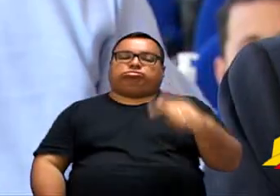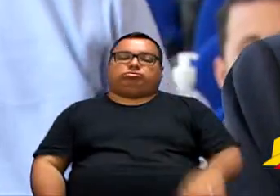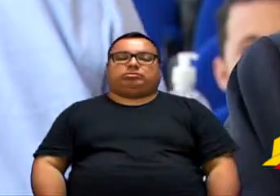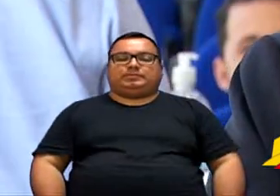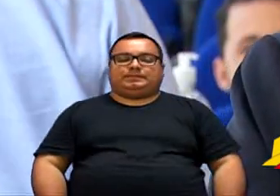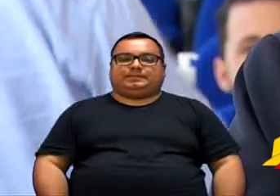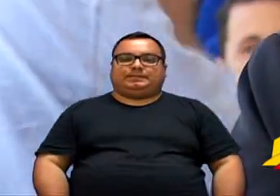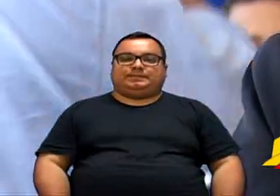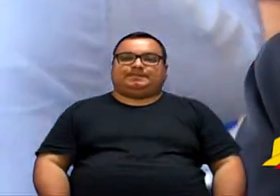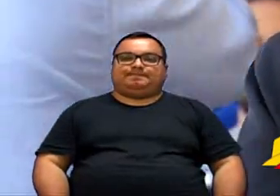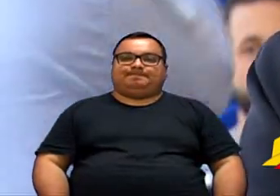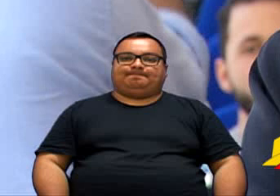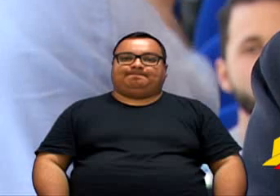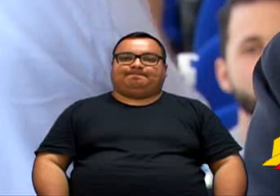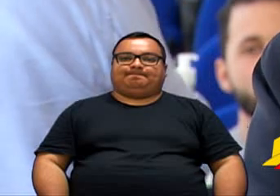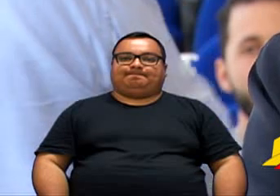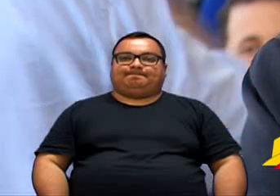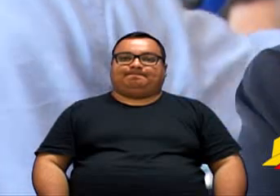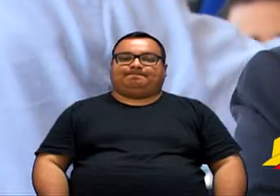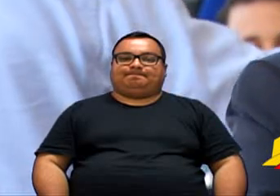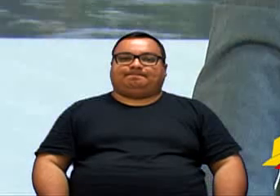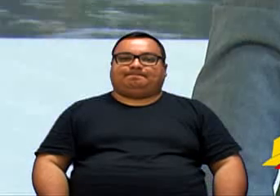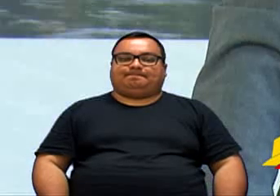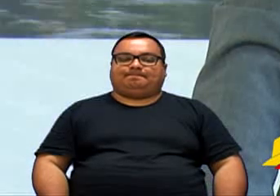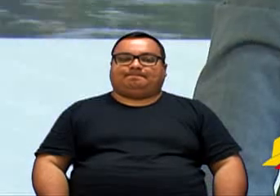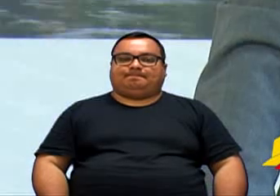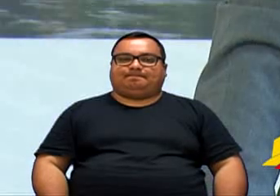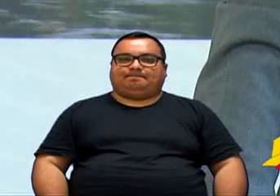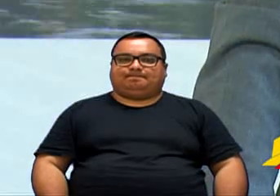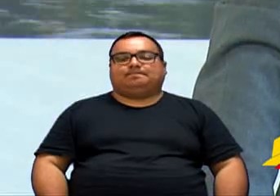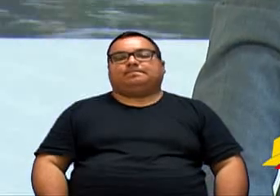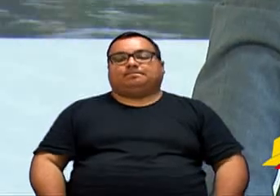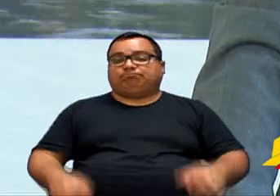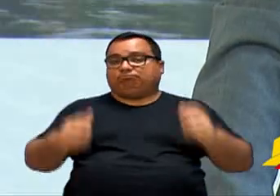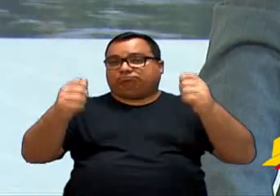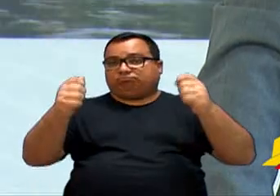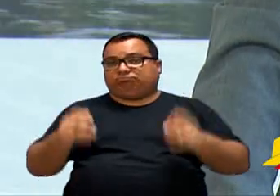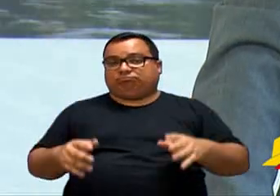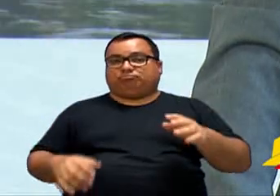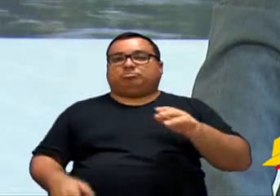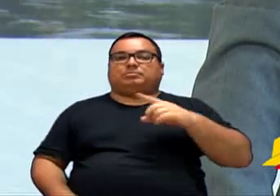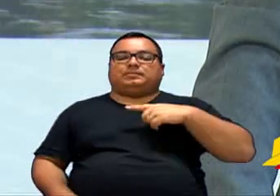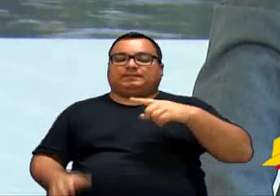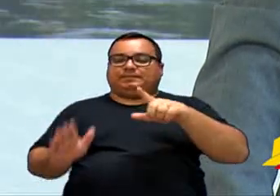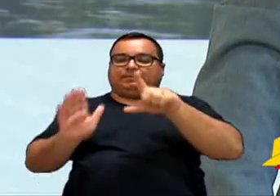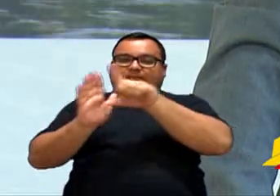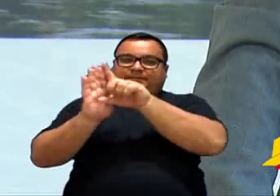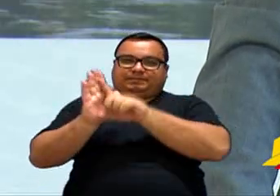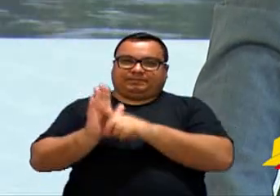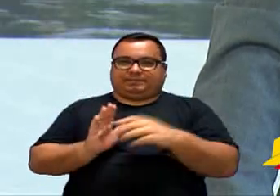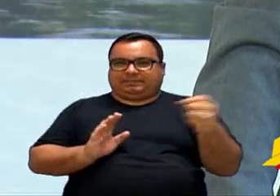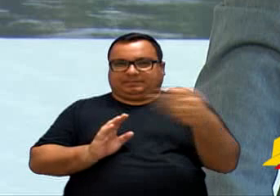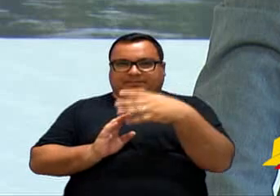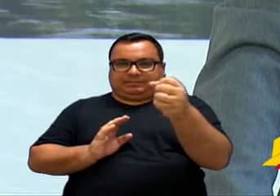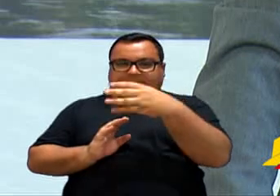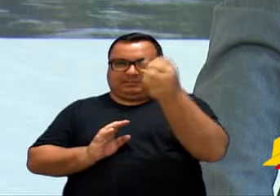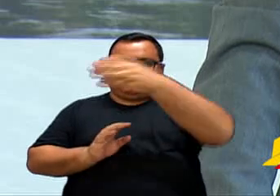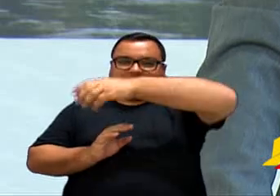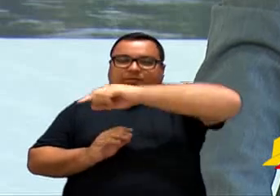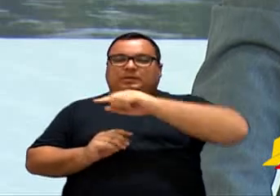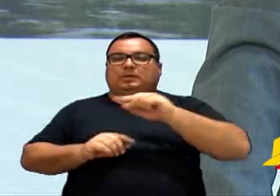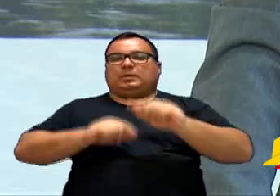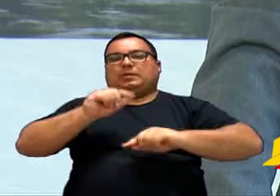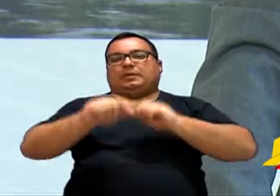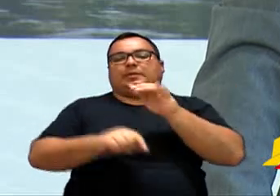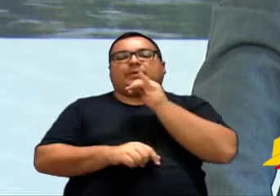para você um exemplo com essa mudança nova que teve de legislação e de formas de prestação de serviço.